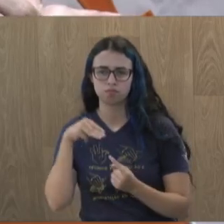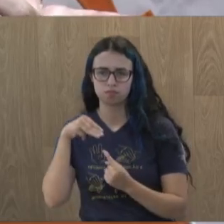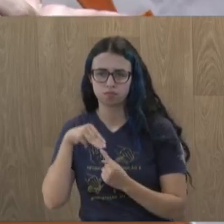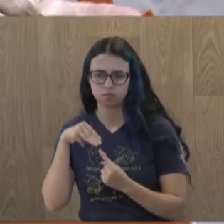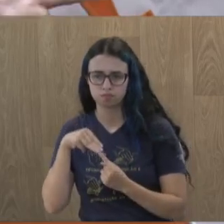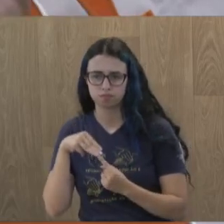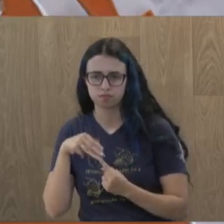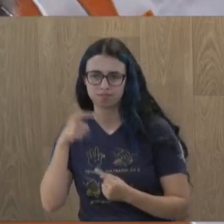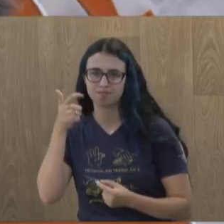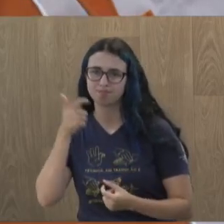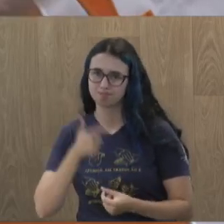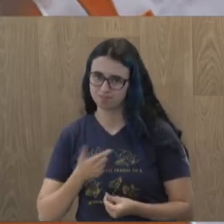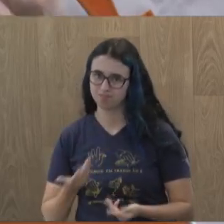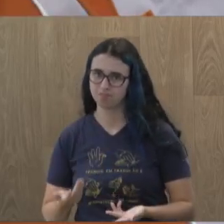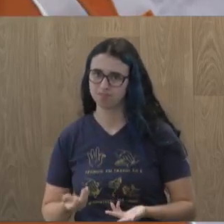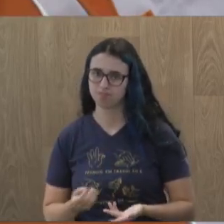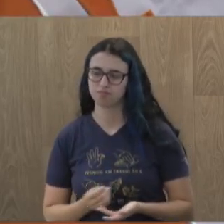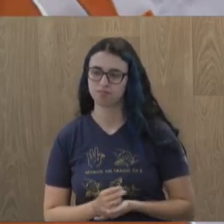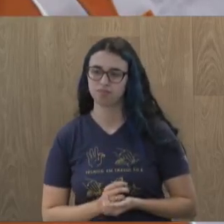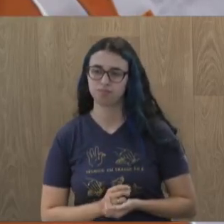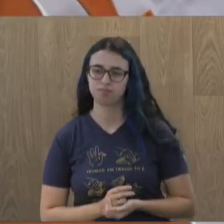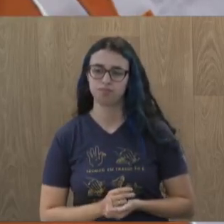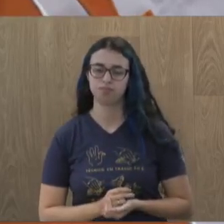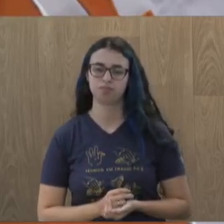Espino. Quem conhecia os caras.